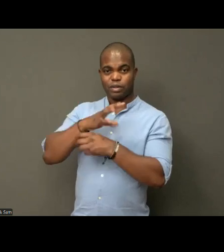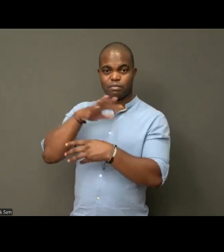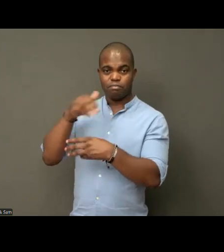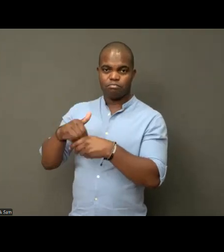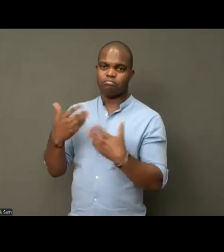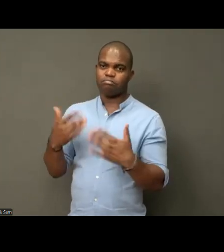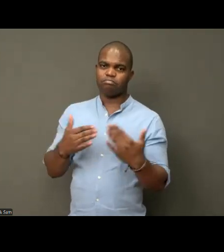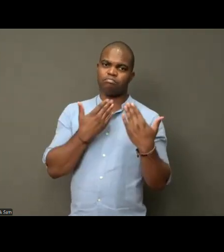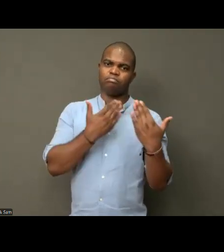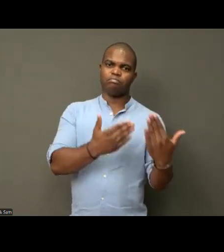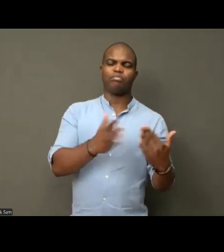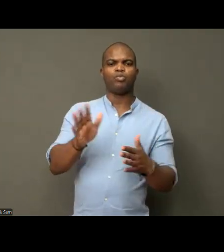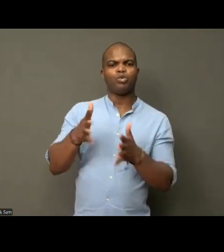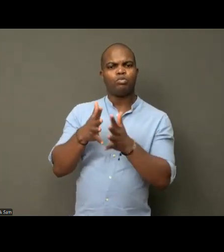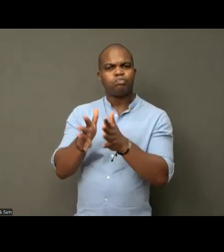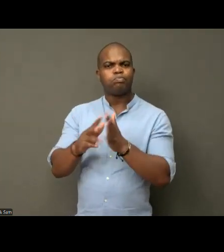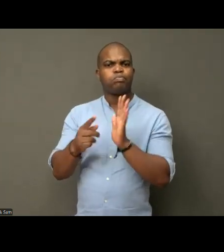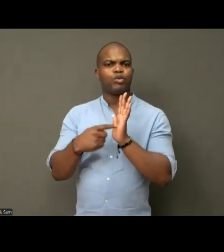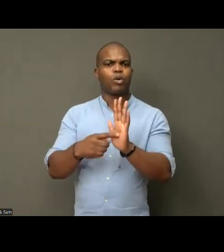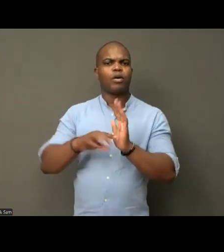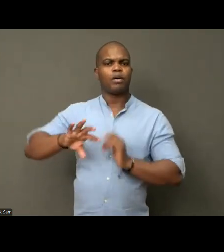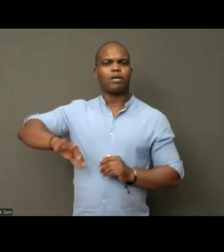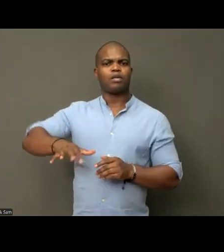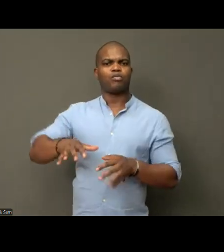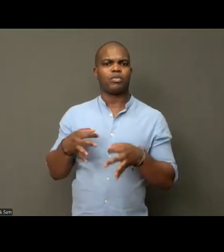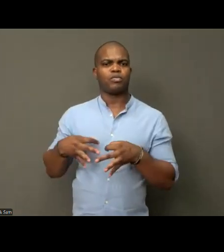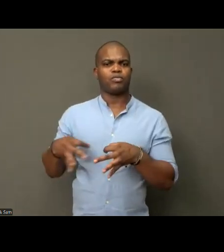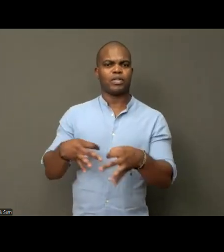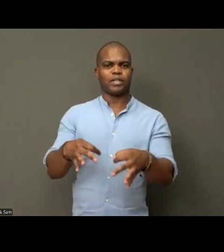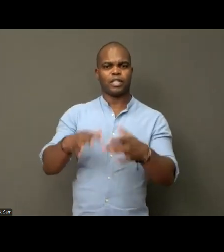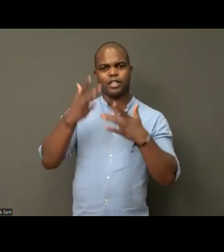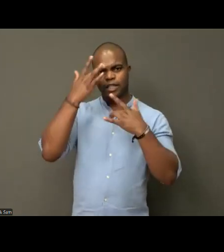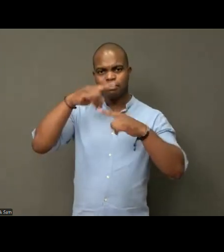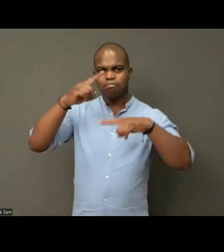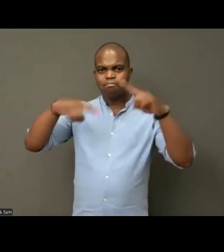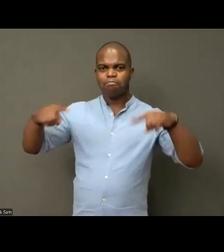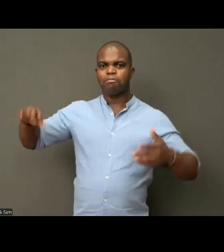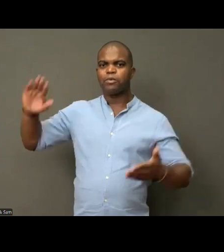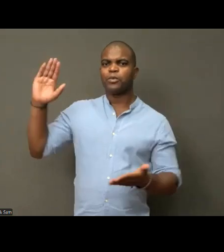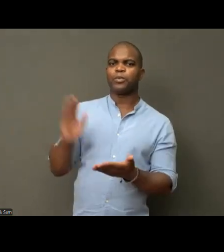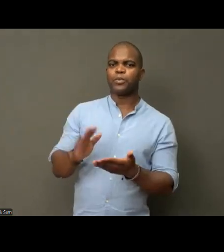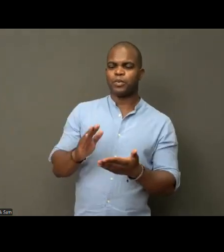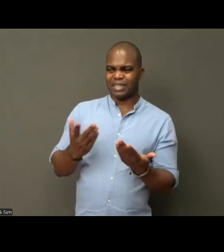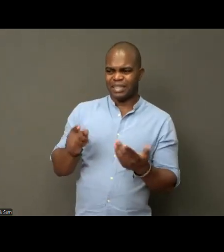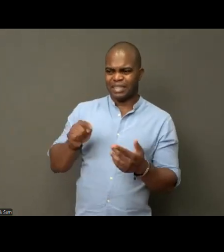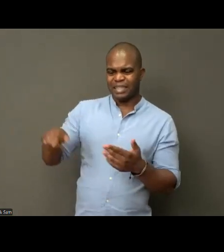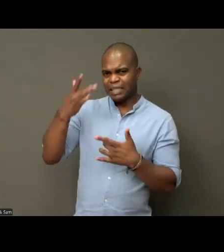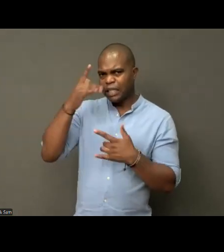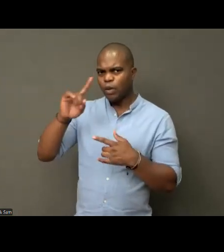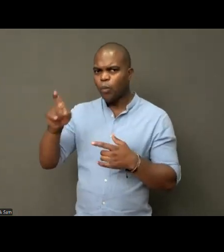pobreza, com um foco especialmente tuberculose e